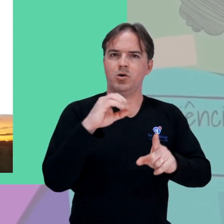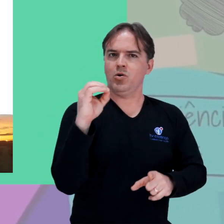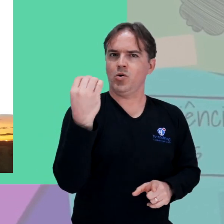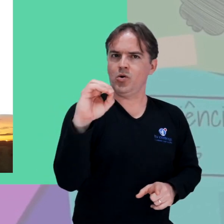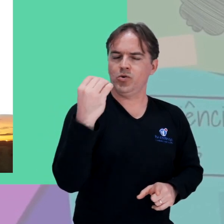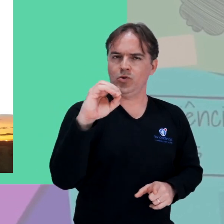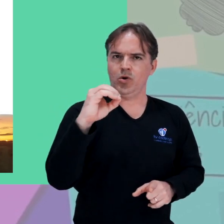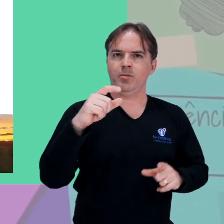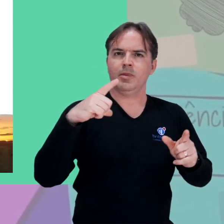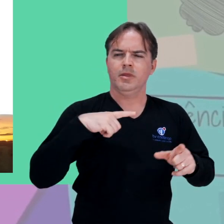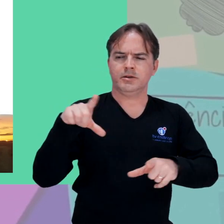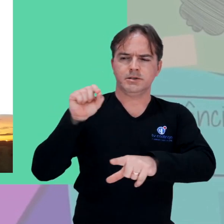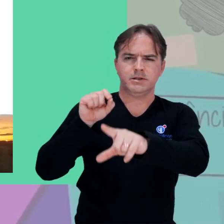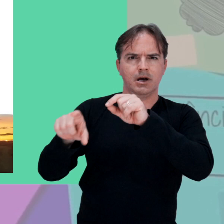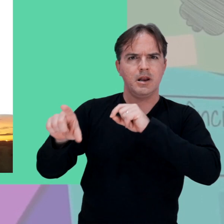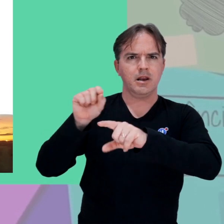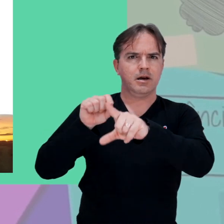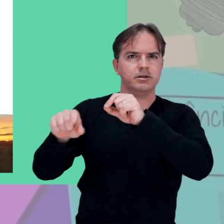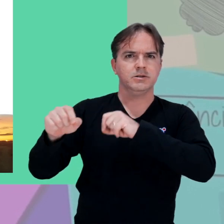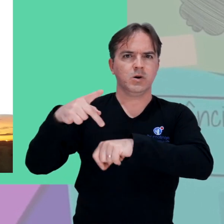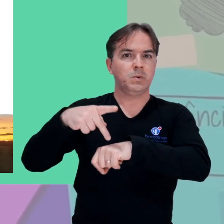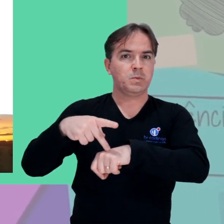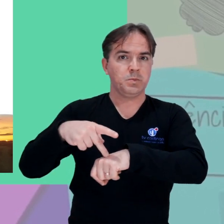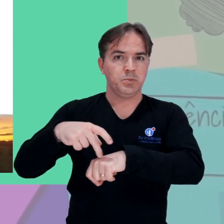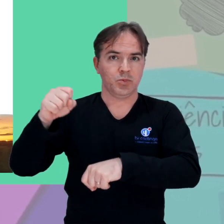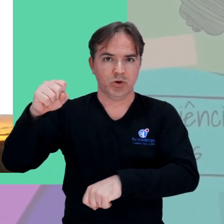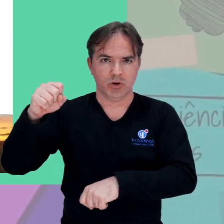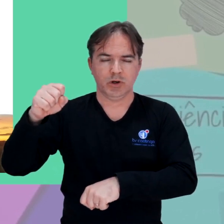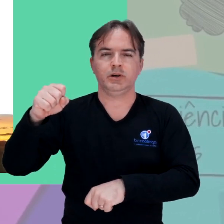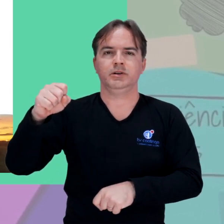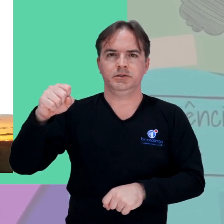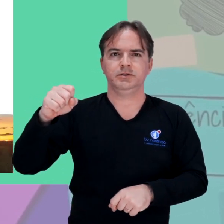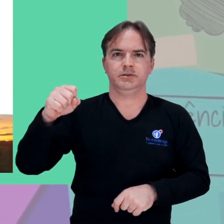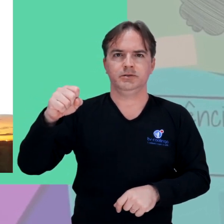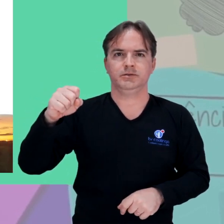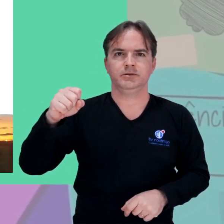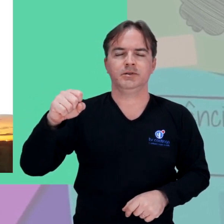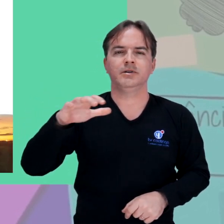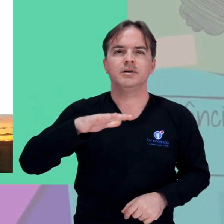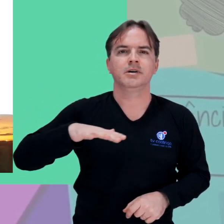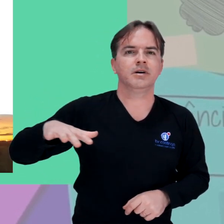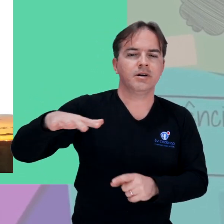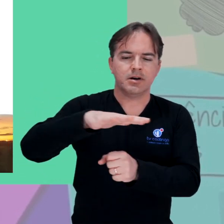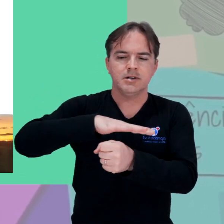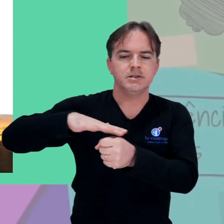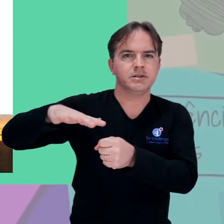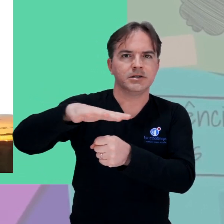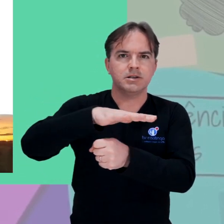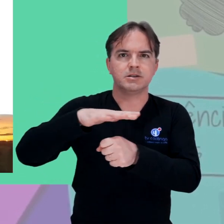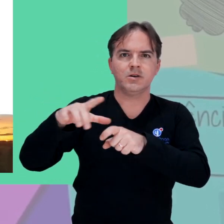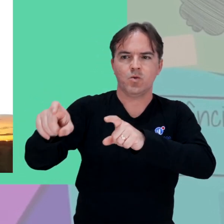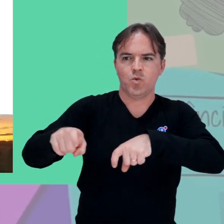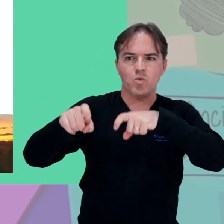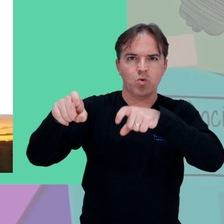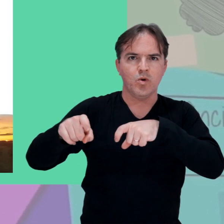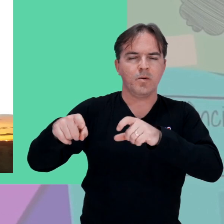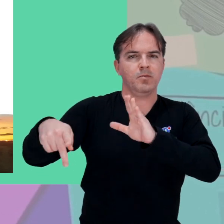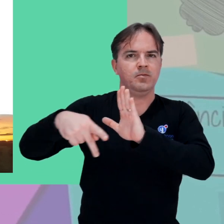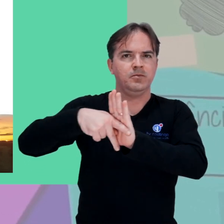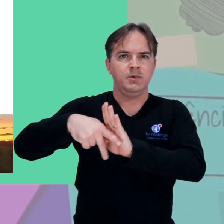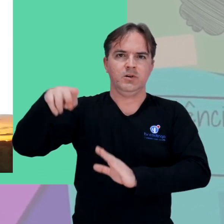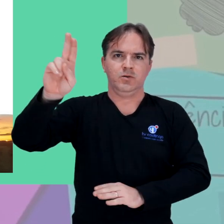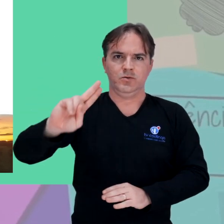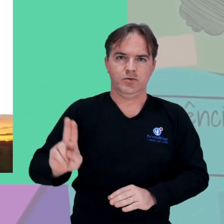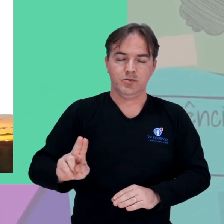seletivo 2023 do programa de pós-graduação em extensão Rural da univasf